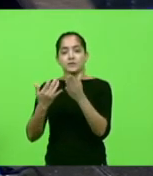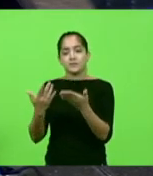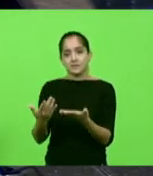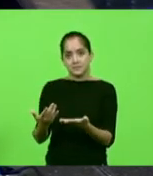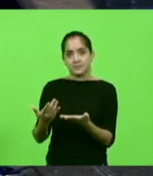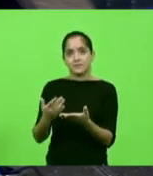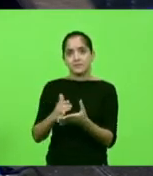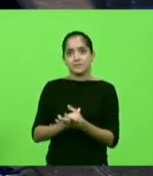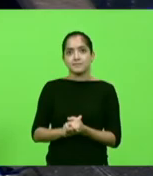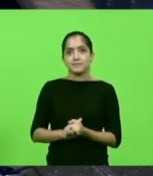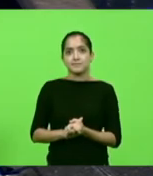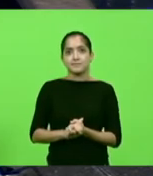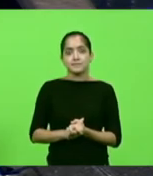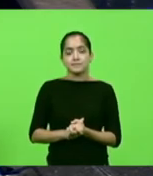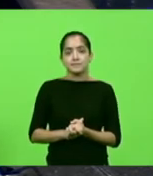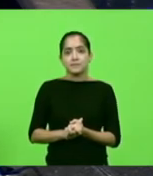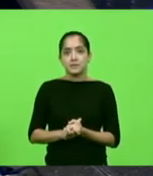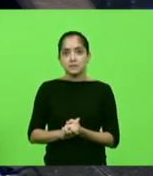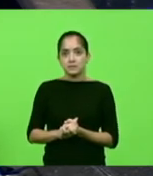Campos.